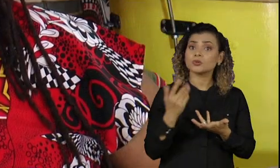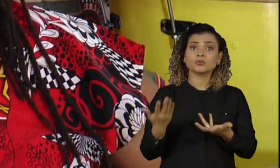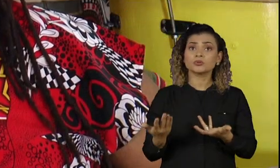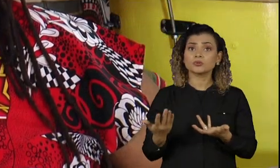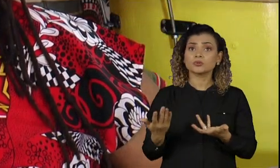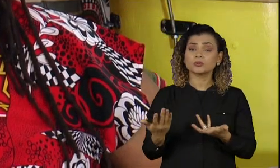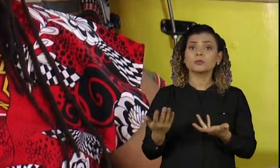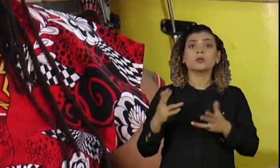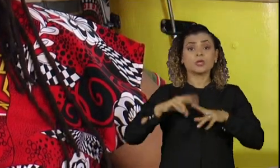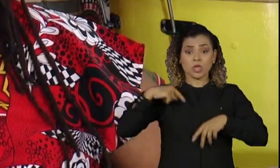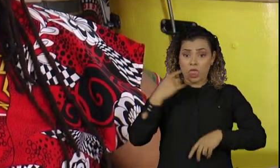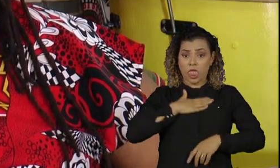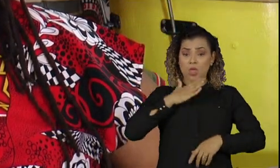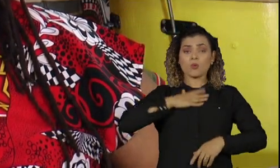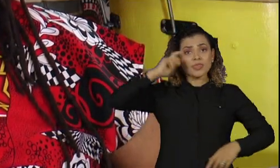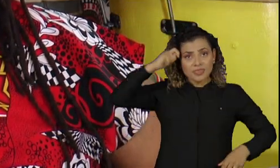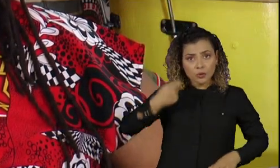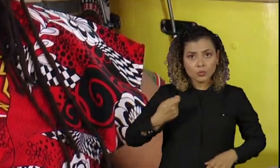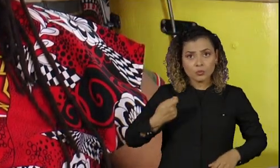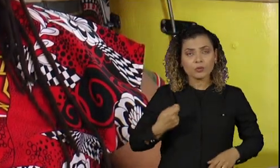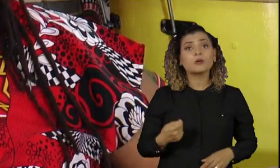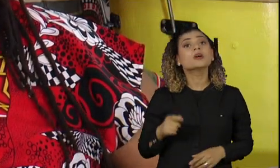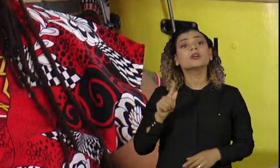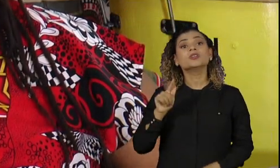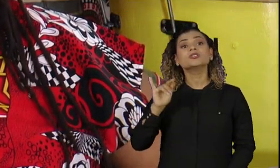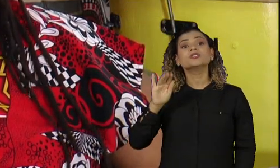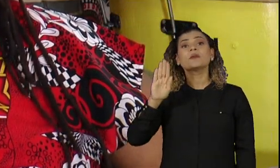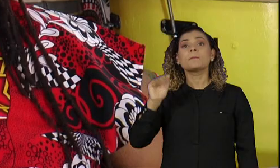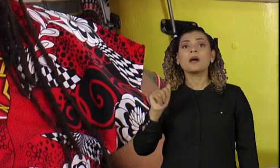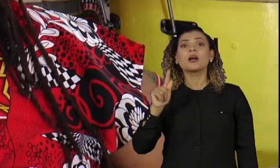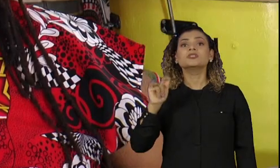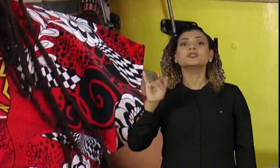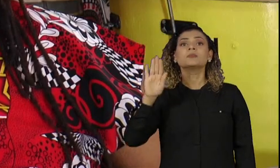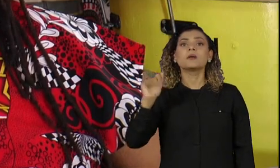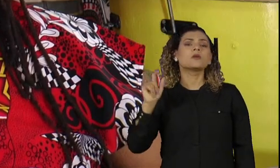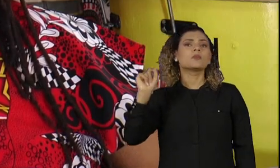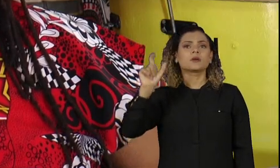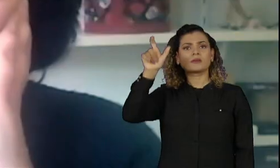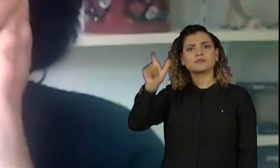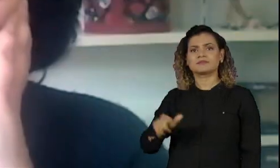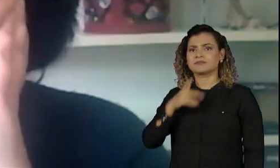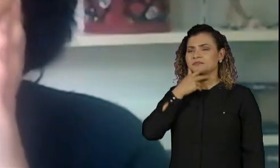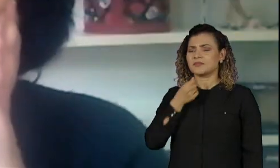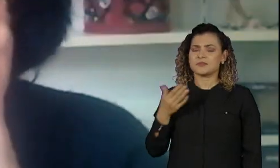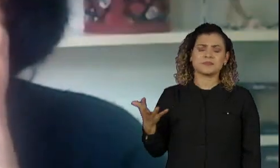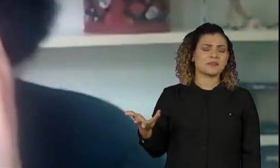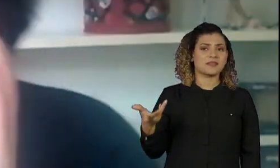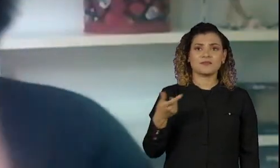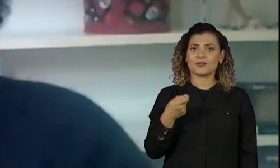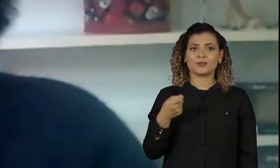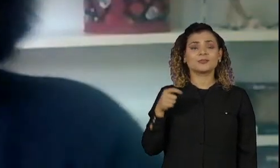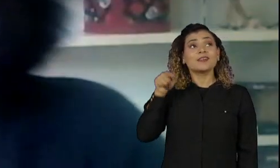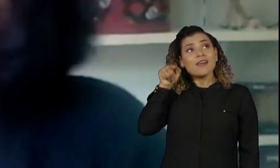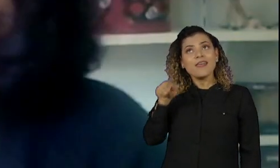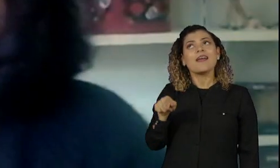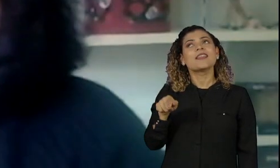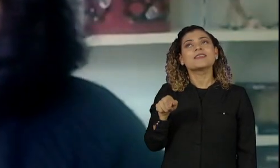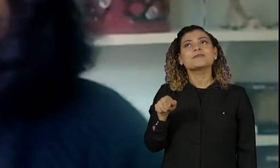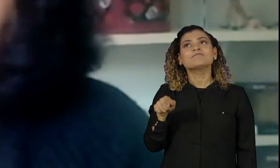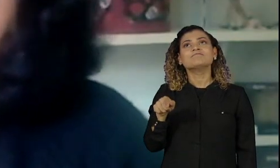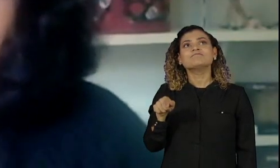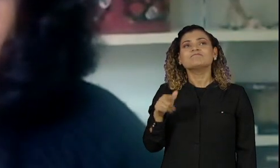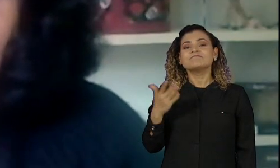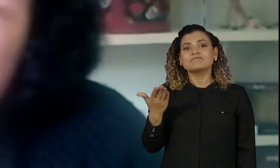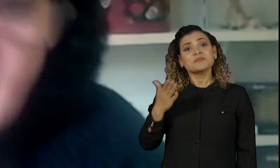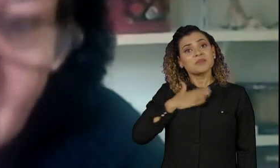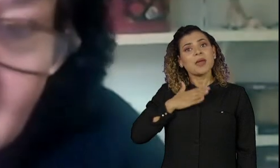Giba? Ele foi um dos caras mais incríveis que eu conheci. Giba Giba foi, e